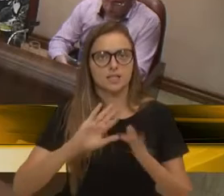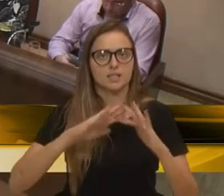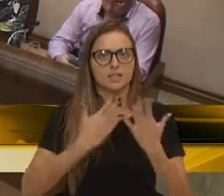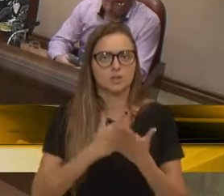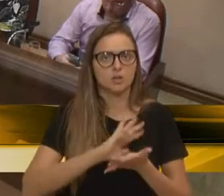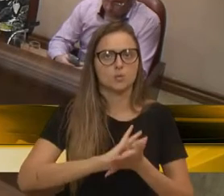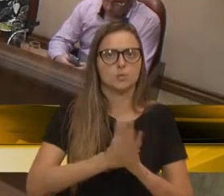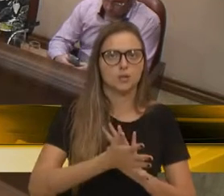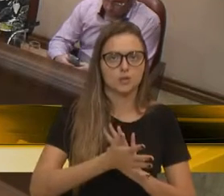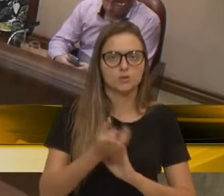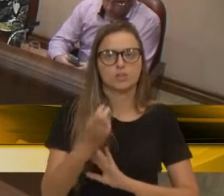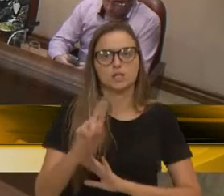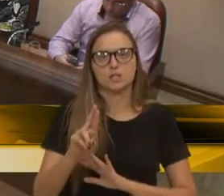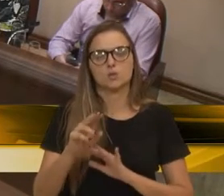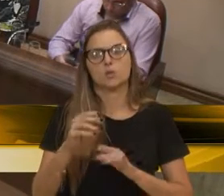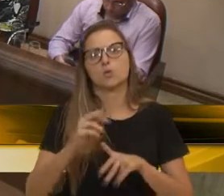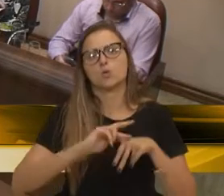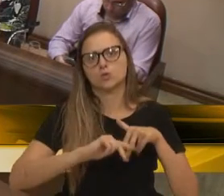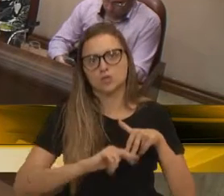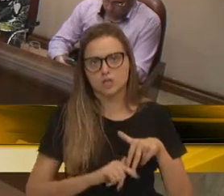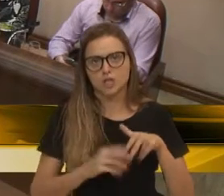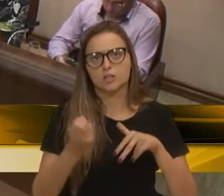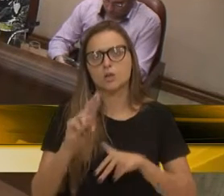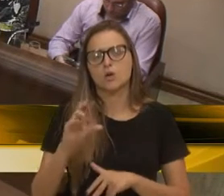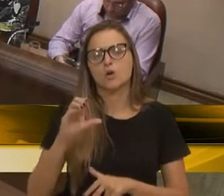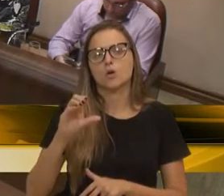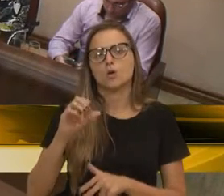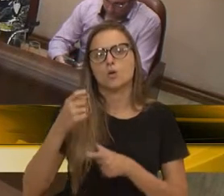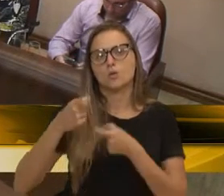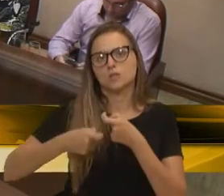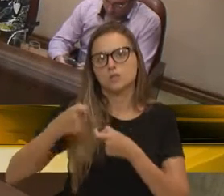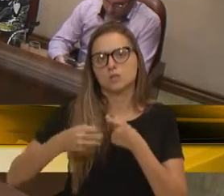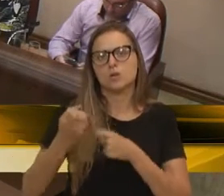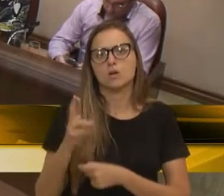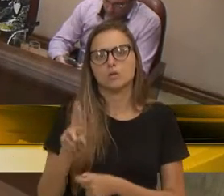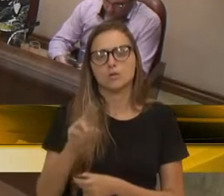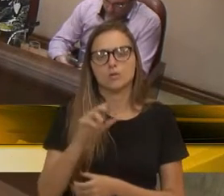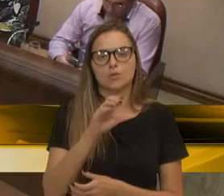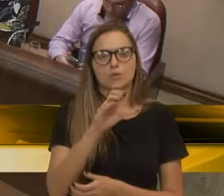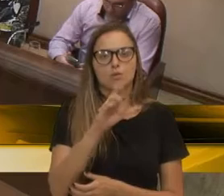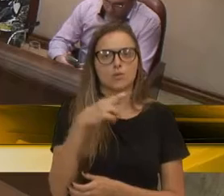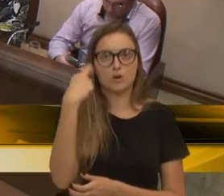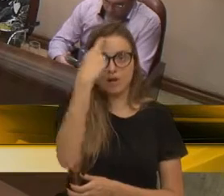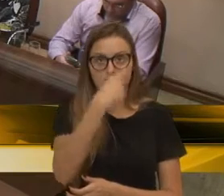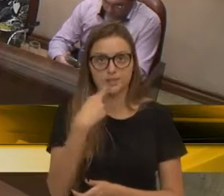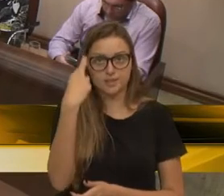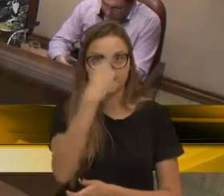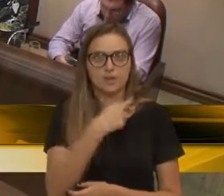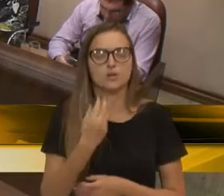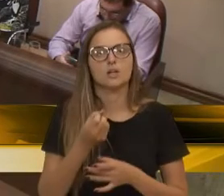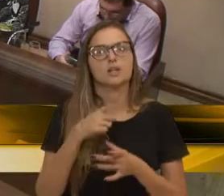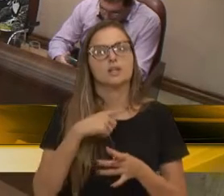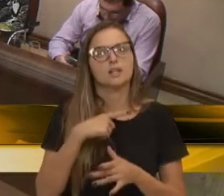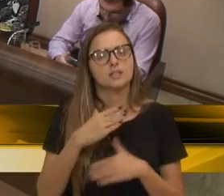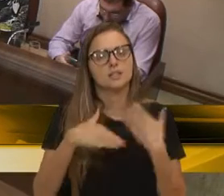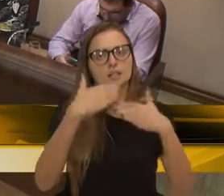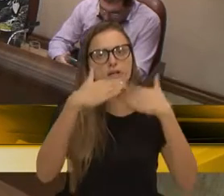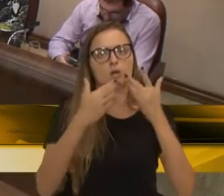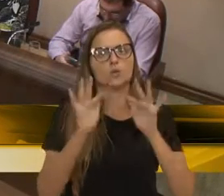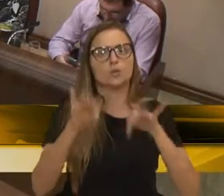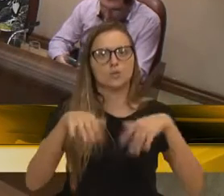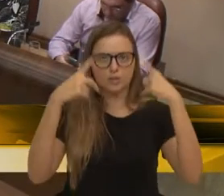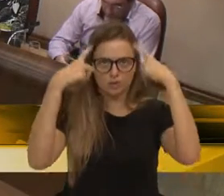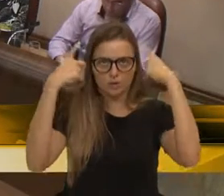racial sexual de gênero contra pessoas com deficiência e amplo programa de prevenção e combate à violência à